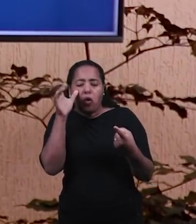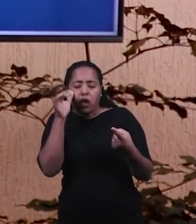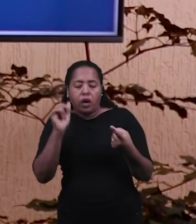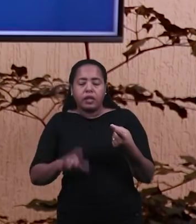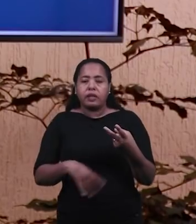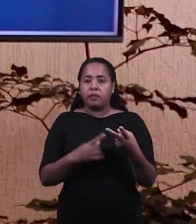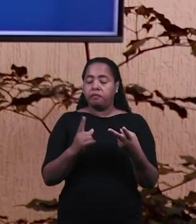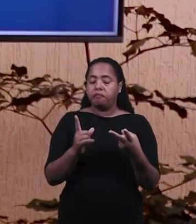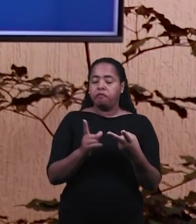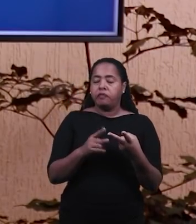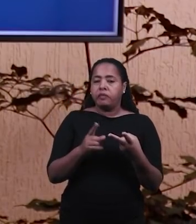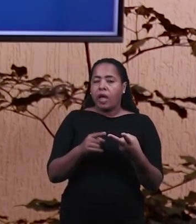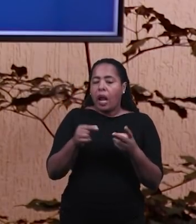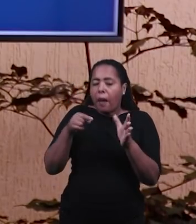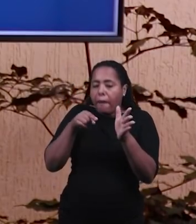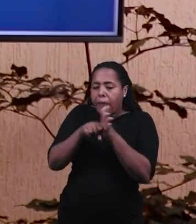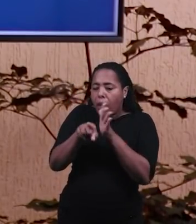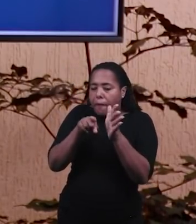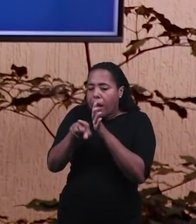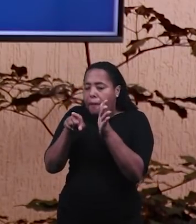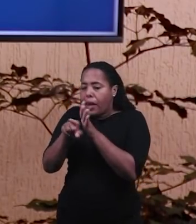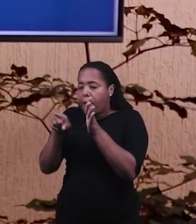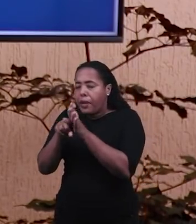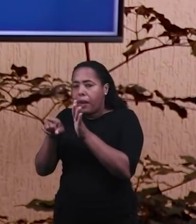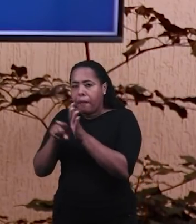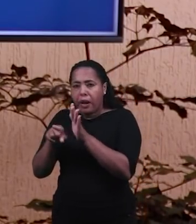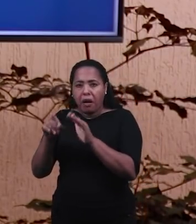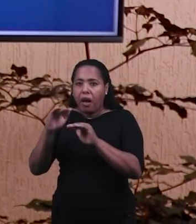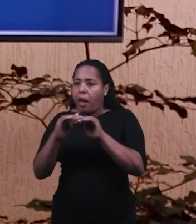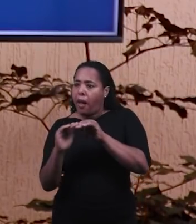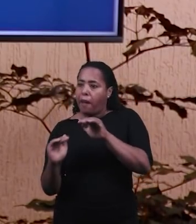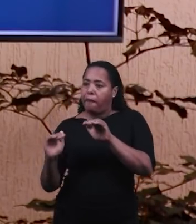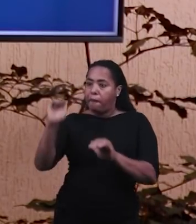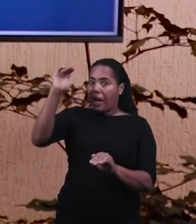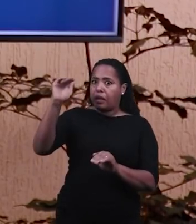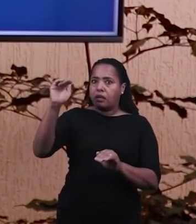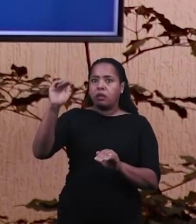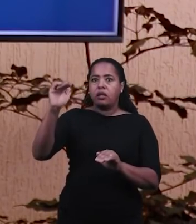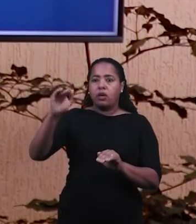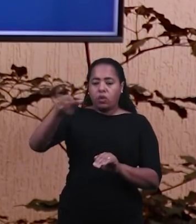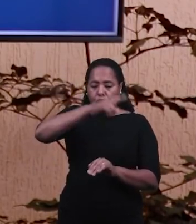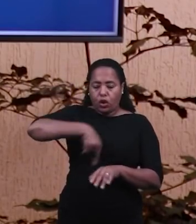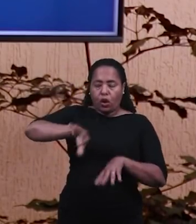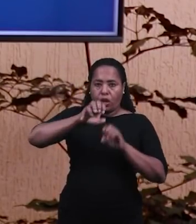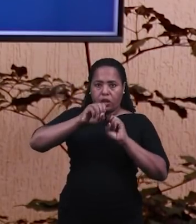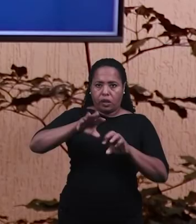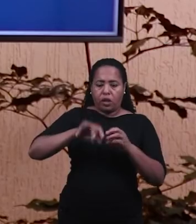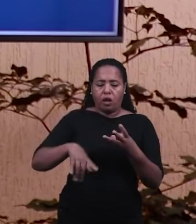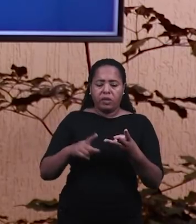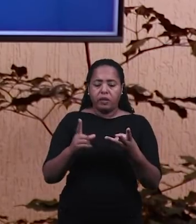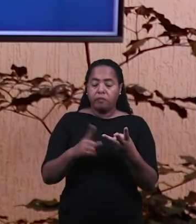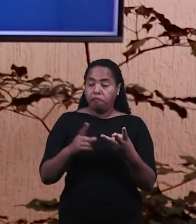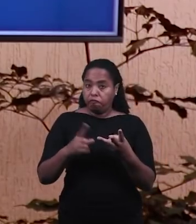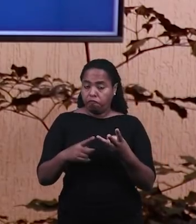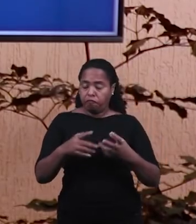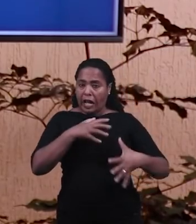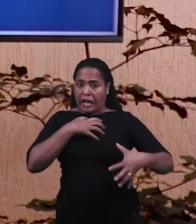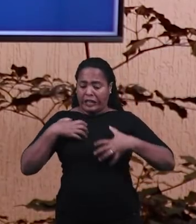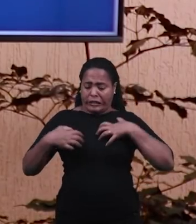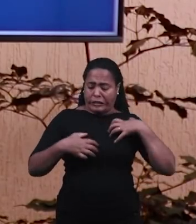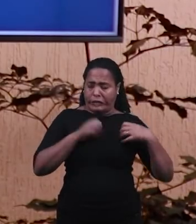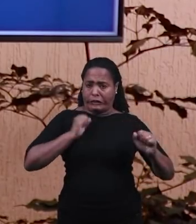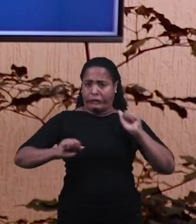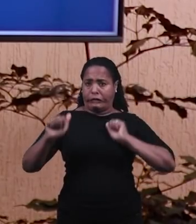querem, né, que perguntam muito acima daquilo que a gente está ensinando. são inquietas. Aqui nós temos